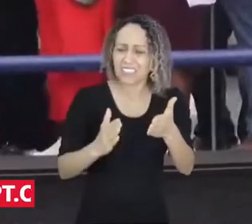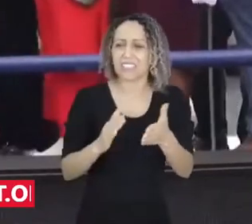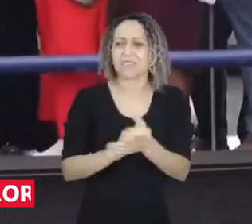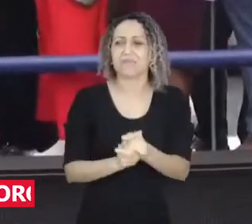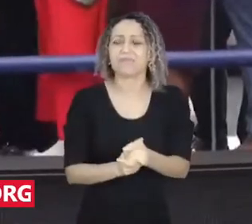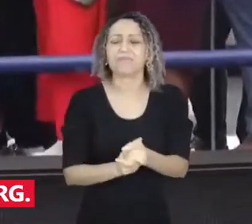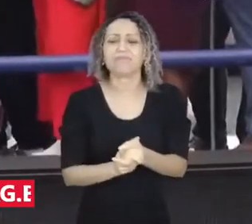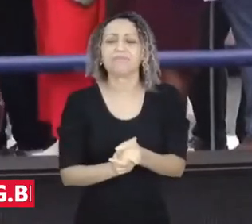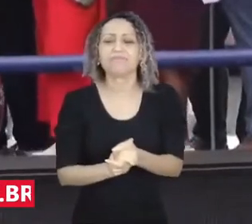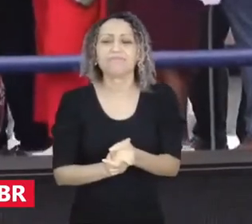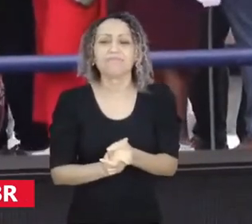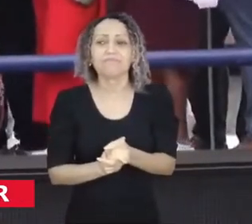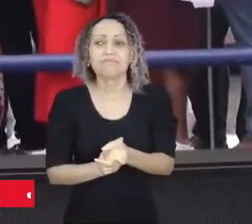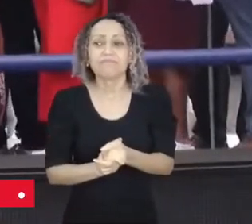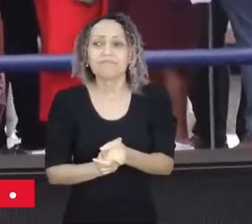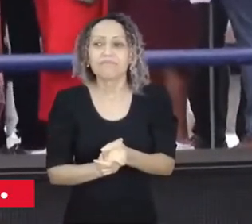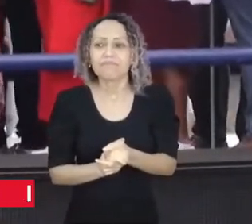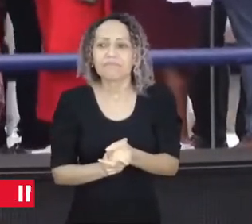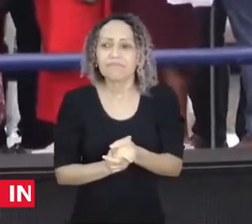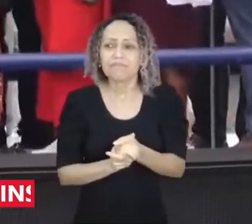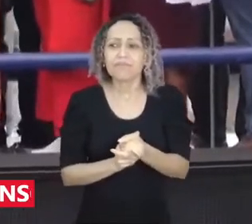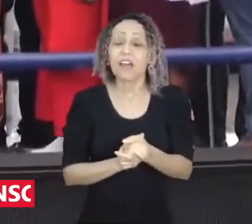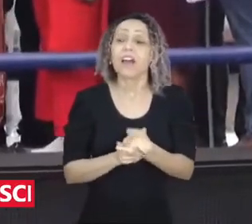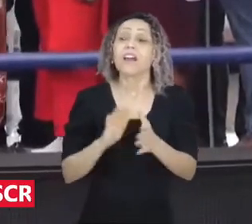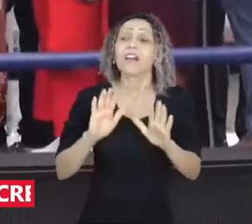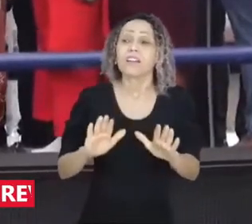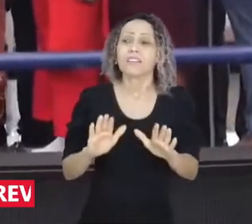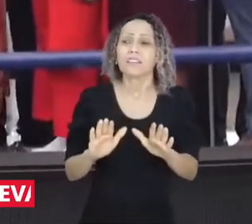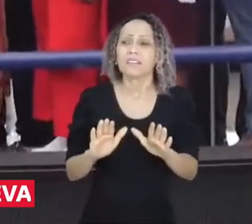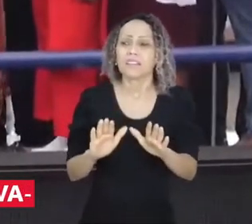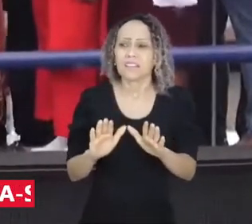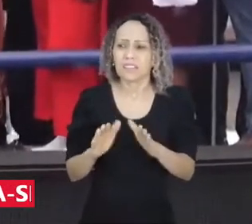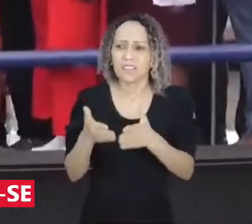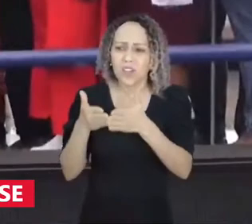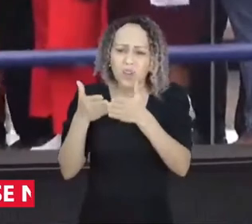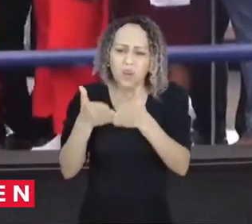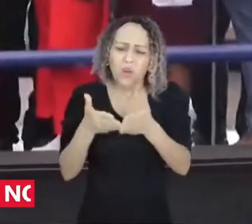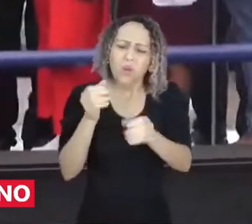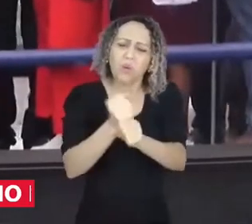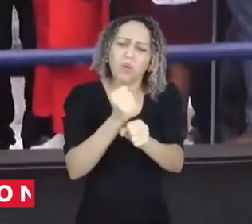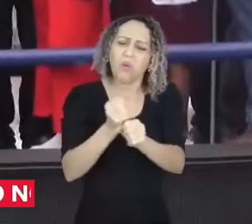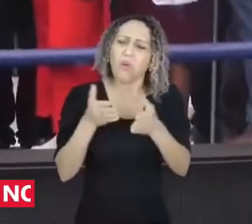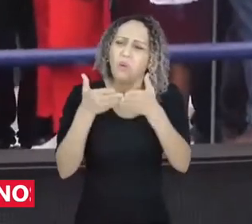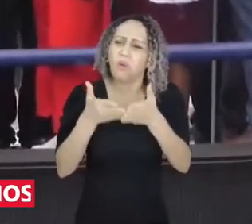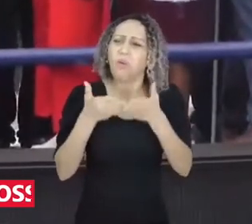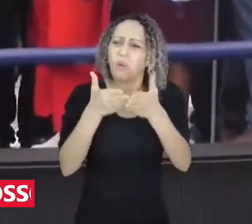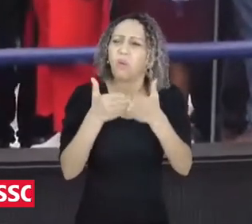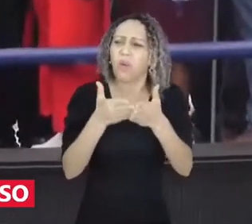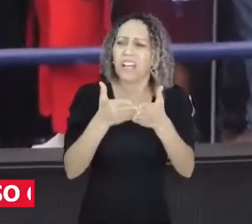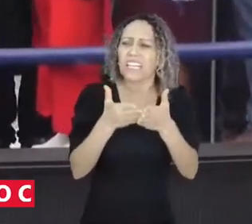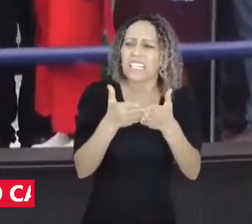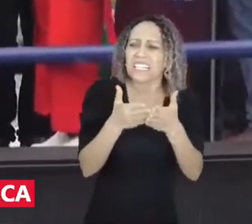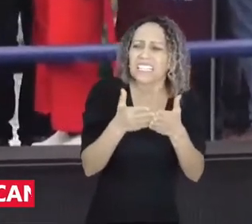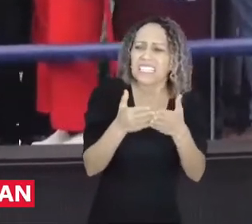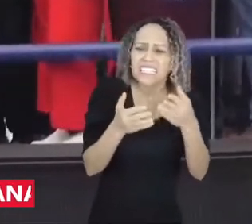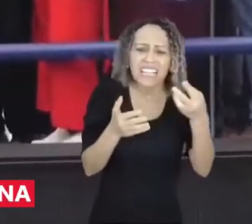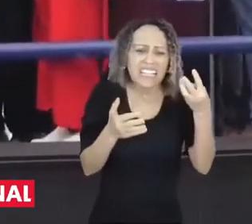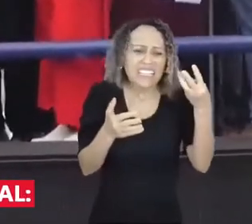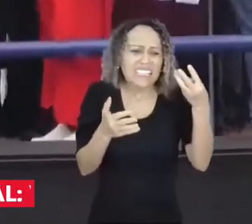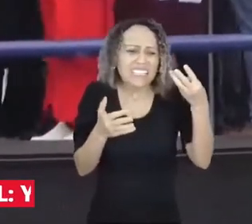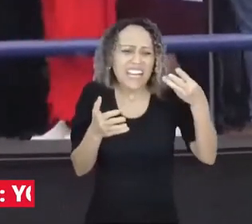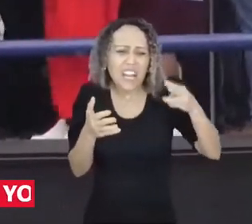plataforma. E a indústria naval, que tinha 3 mil trabalhadores, passou a ter